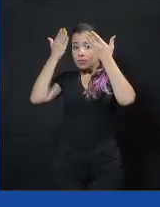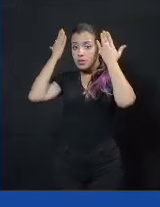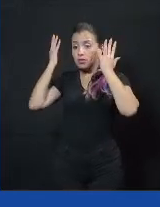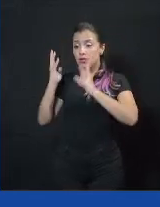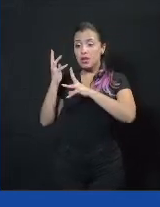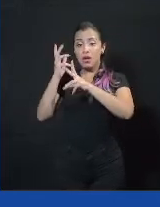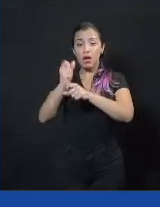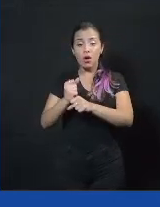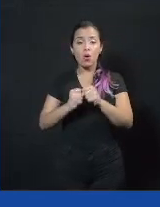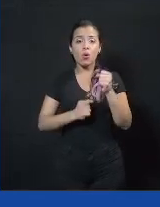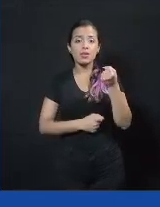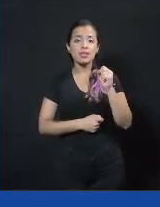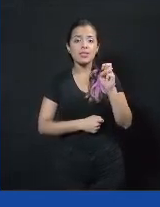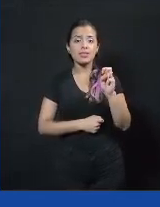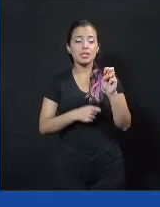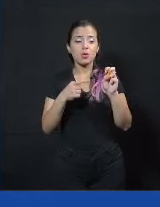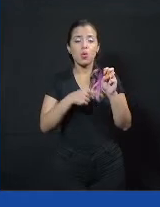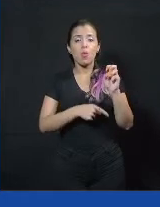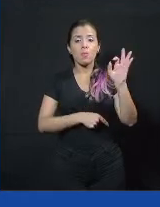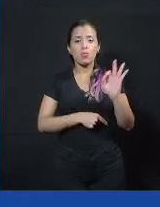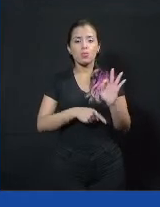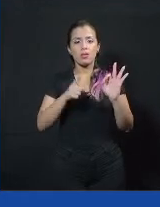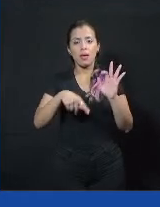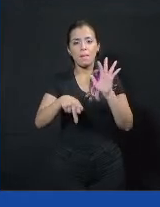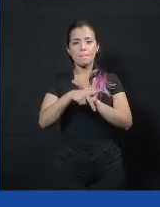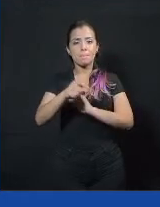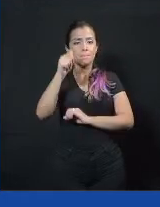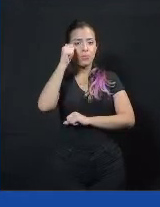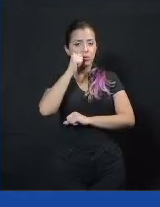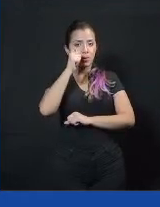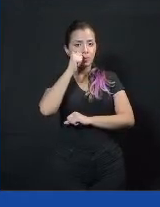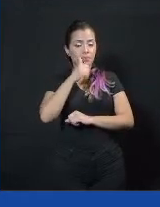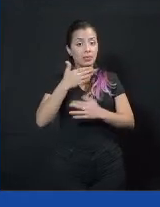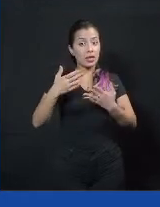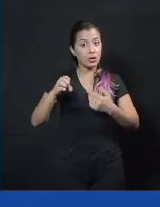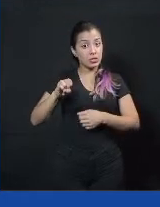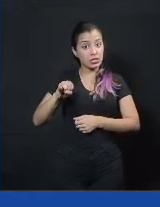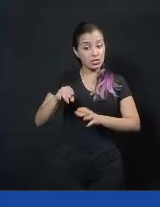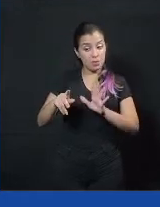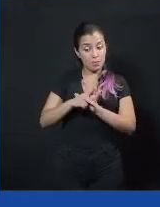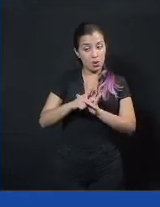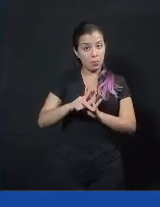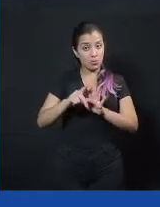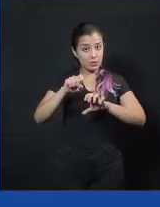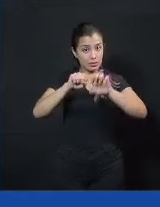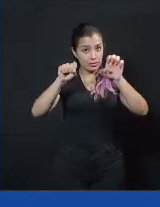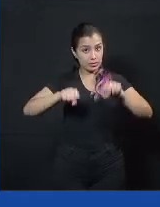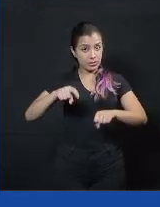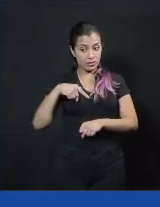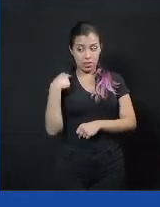mulheres. Se nosso próprio sistema de organizações próprias indígenas,